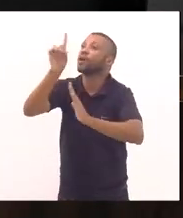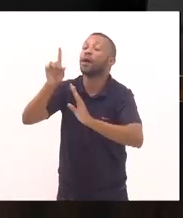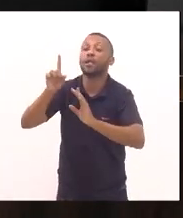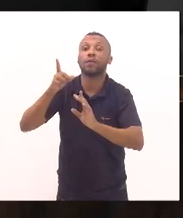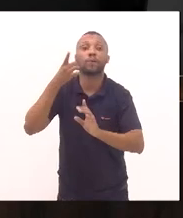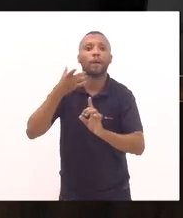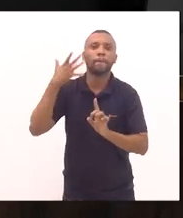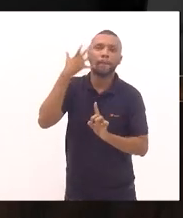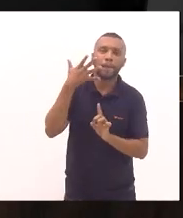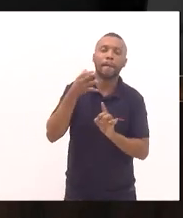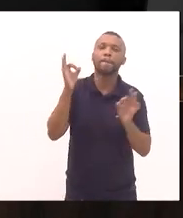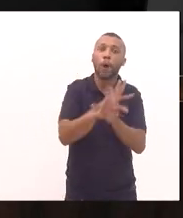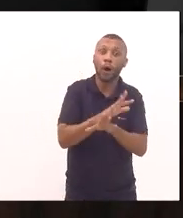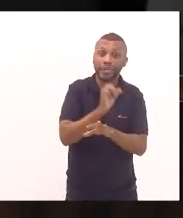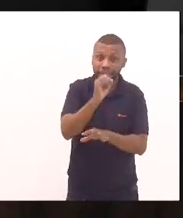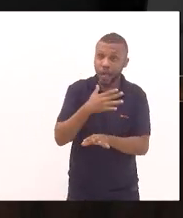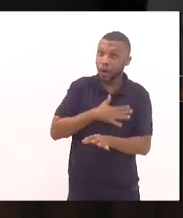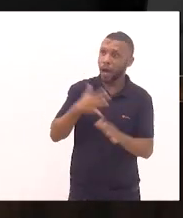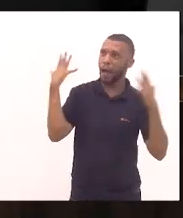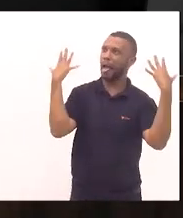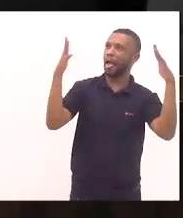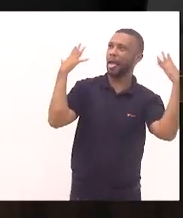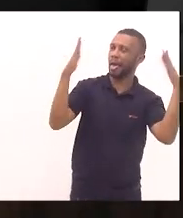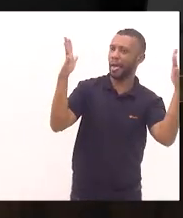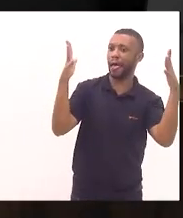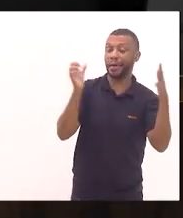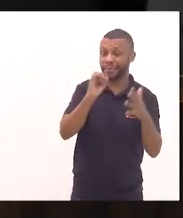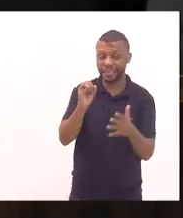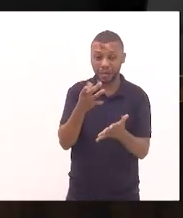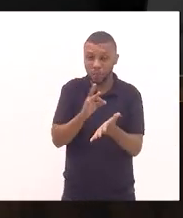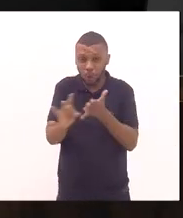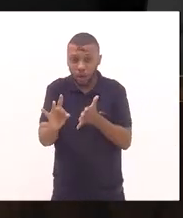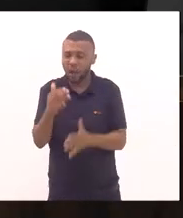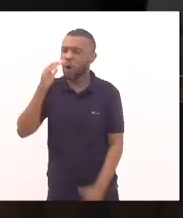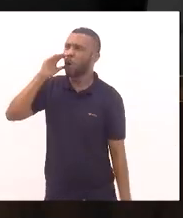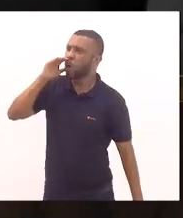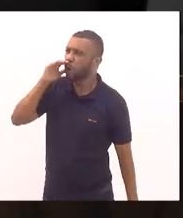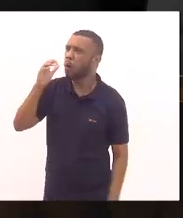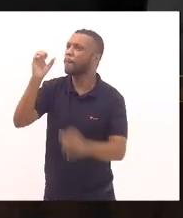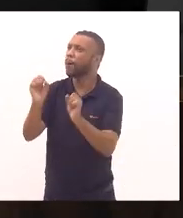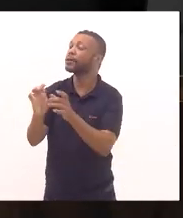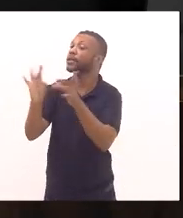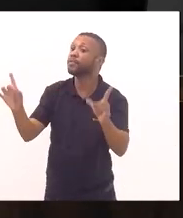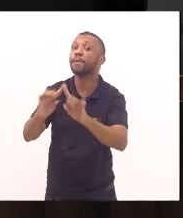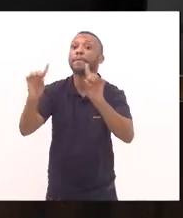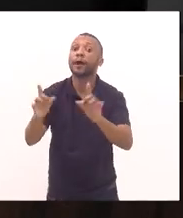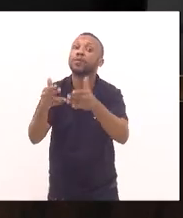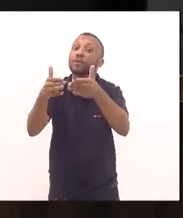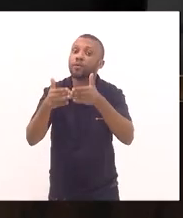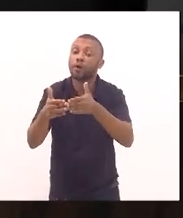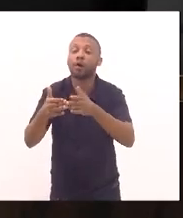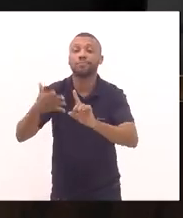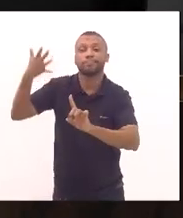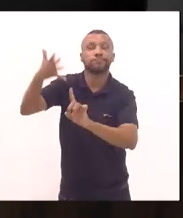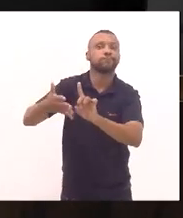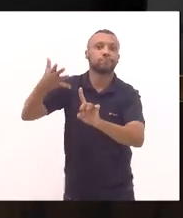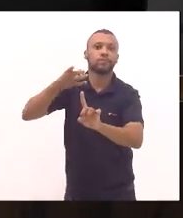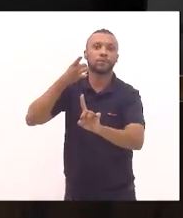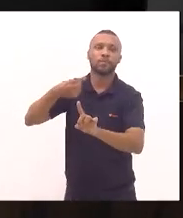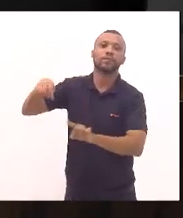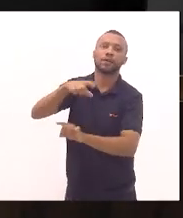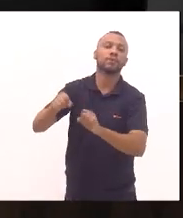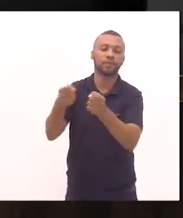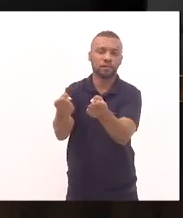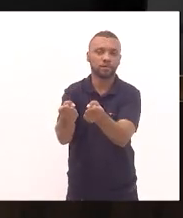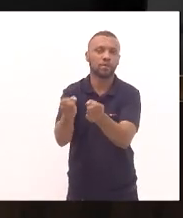parlamentar, se gostou, aplaude, se quiser aplaudir, logicamente. Se não gostou, quiser vaiar, pode vaiar. Mas vamos garantir a palavra dos parlamentares.